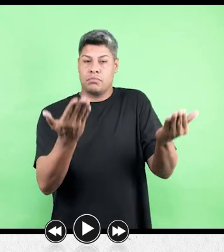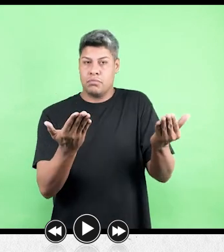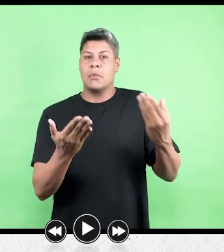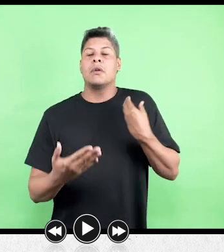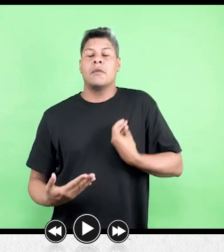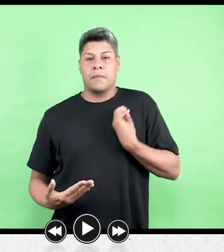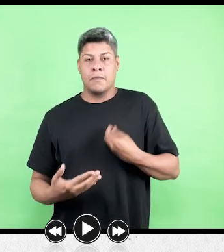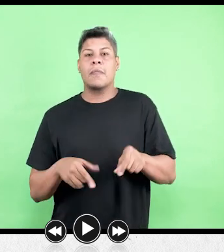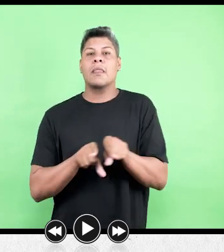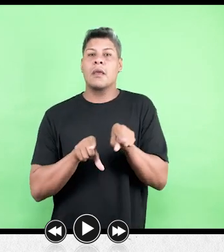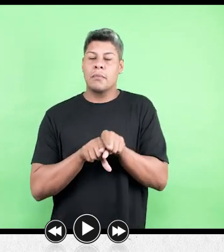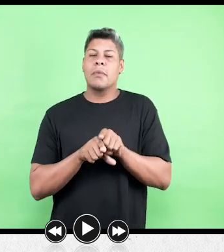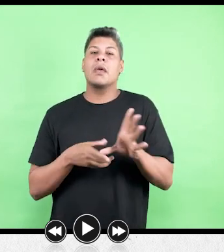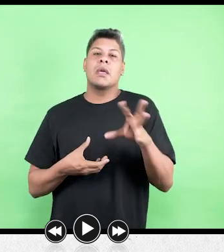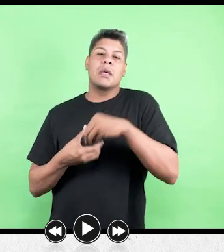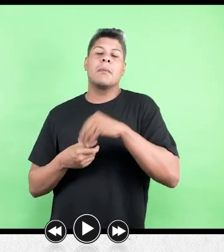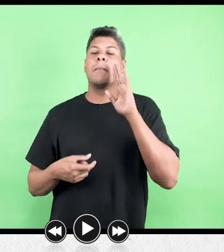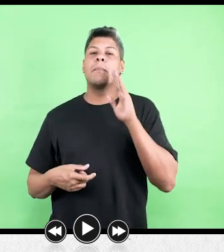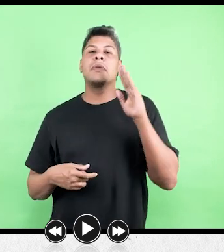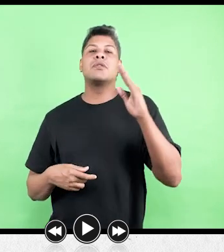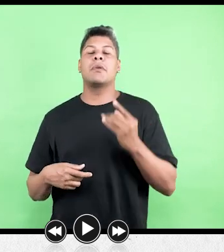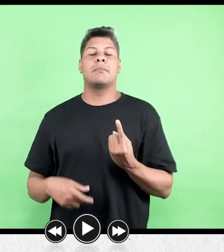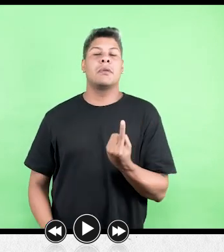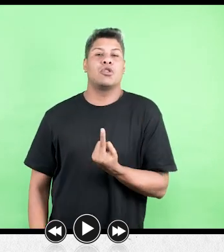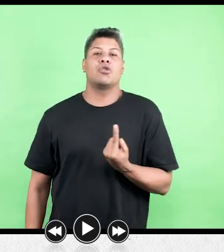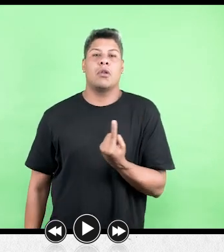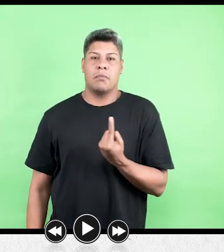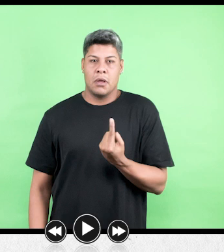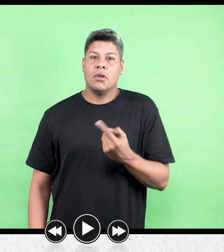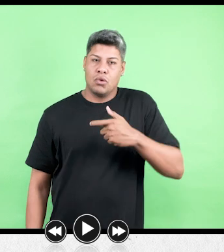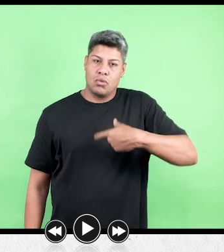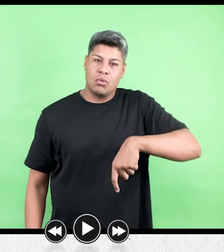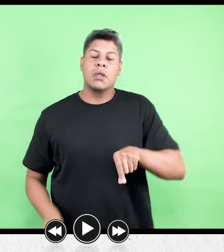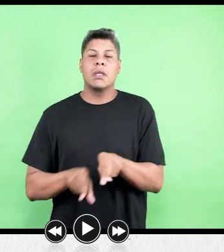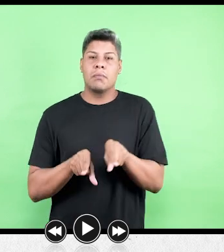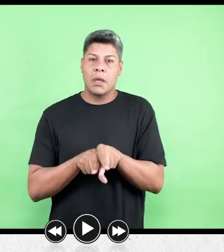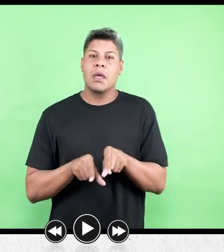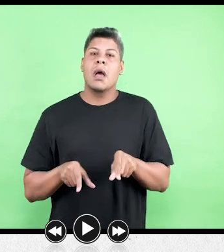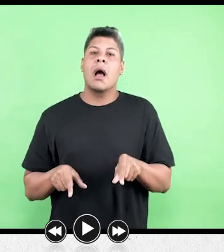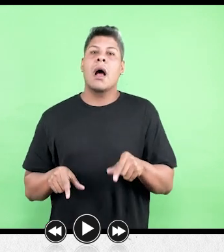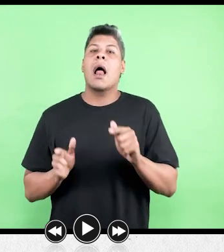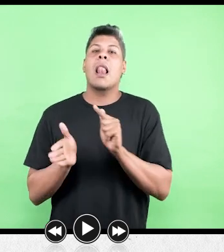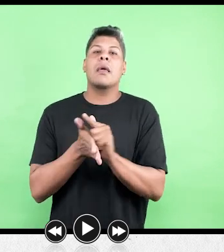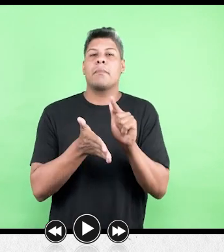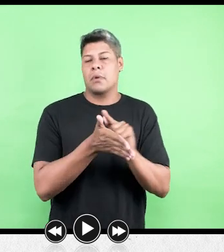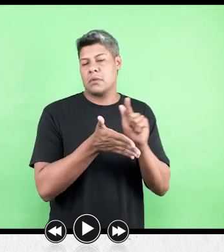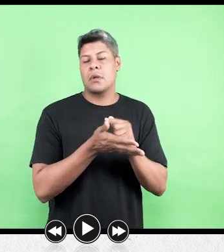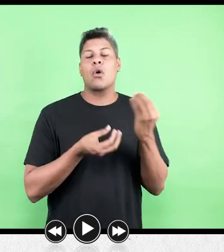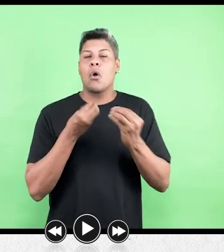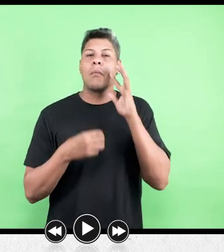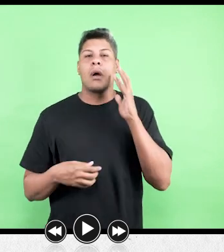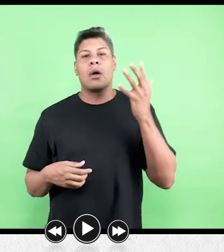elevatórias, e também a parte interna, principalmente o isolamento e a limpeza, né? Como que ocorre a